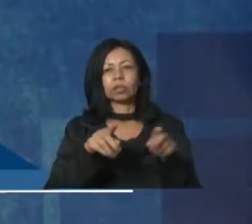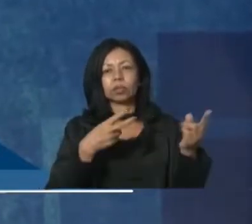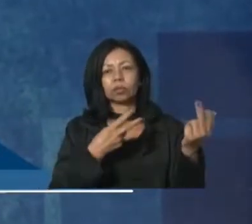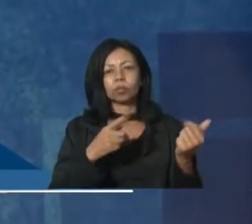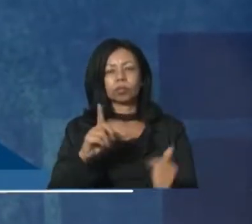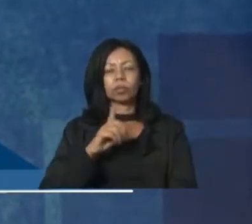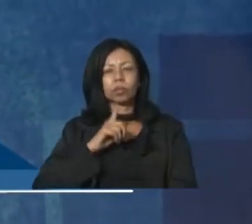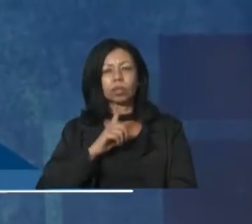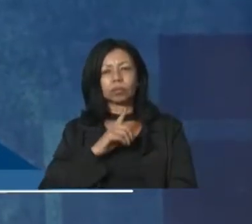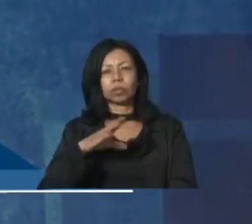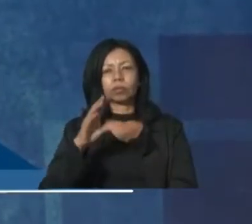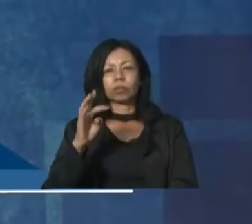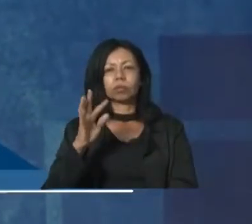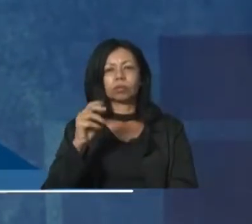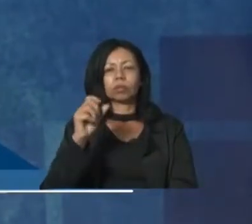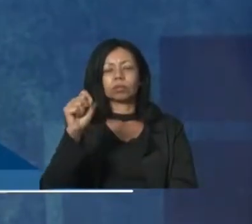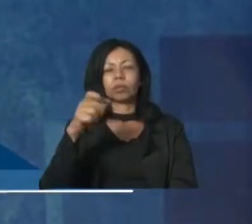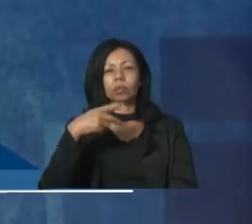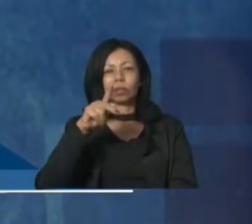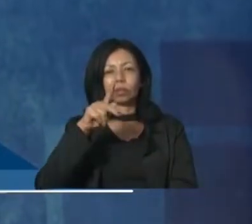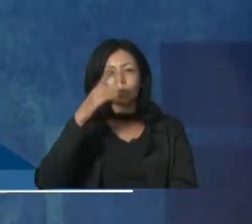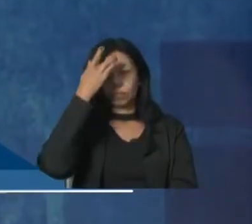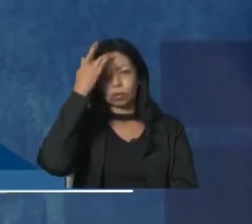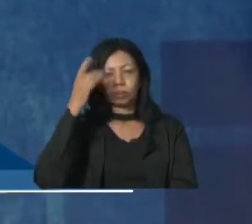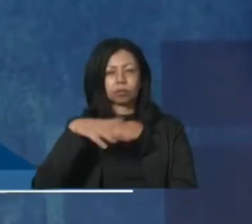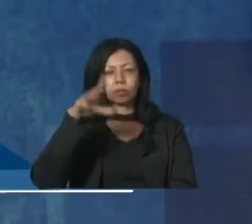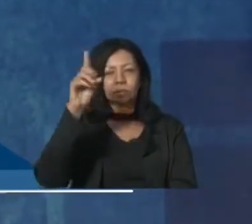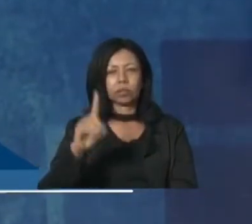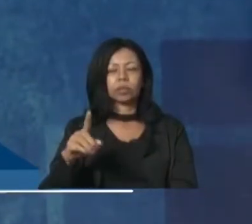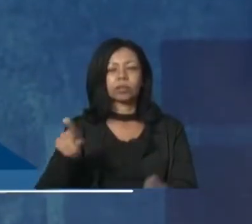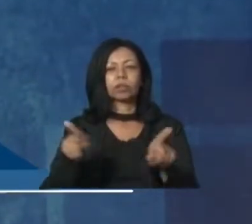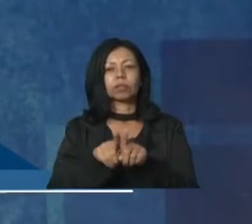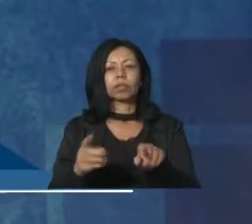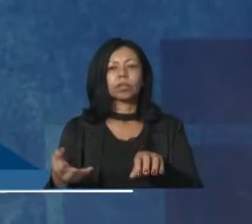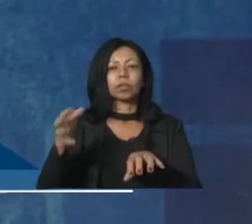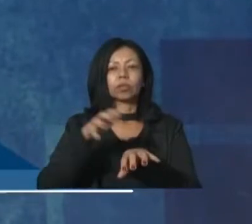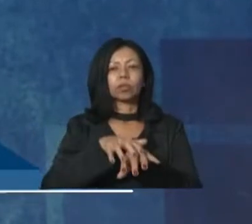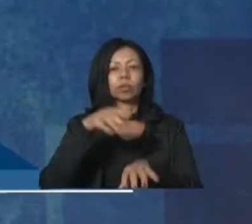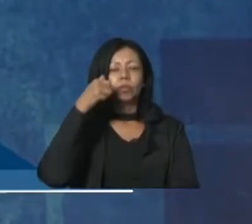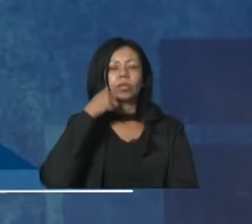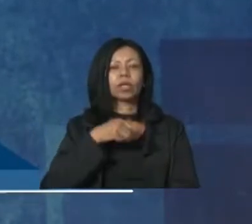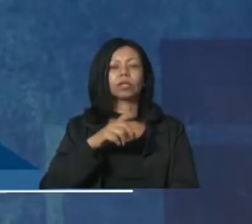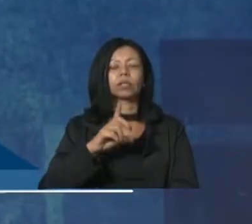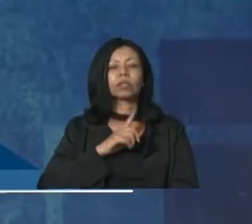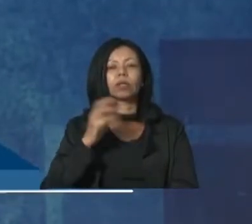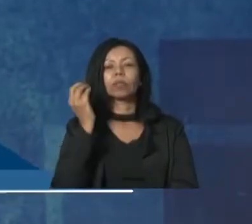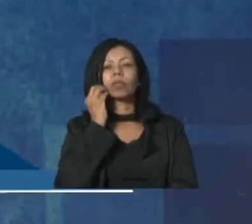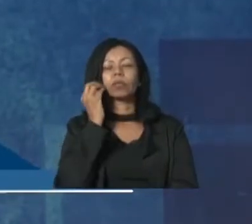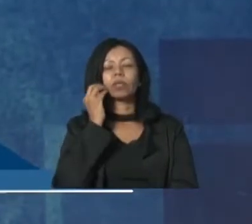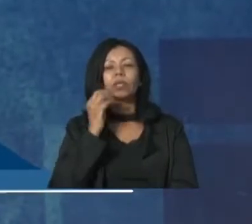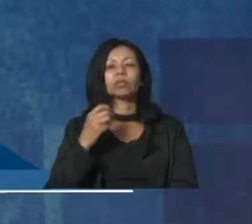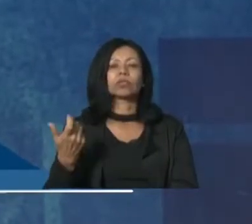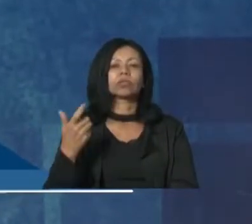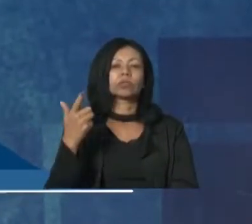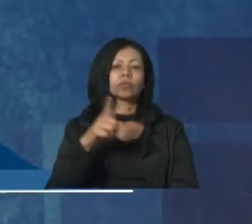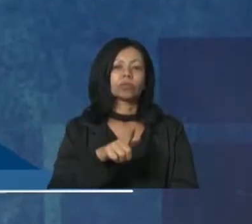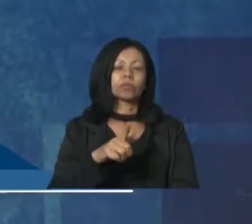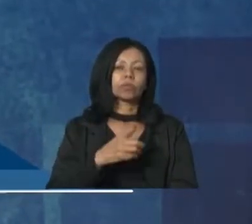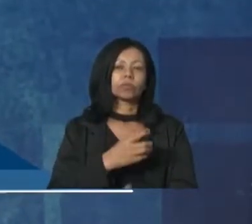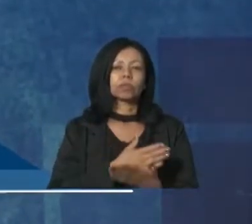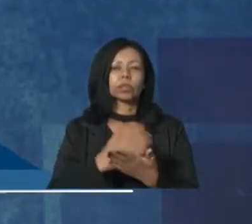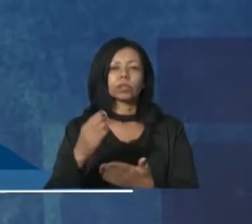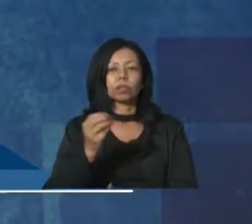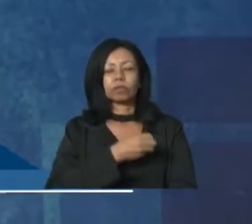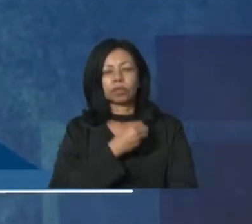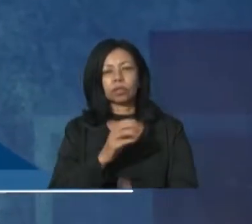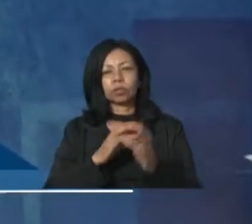como nós temos as cotas para o deficiente. Precisamos também incluir essas mulheres para que elas tenham oportunidade aí de recomeçar suas vidas